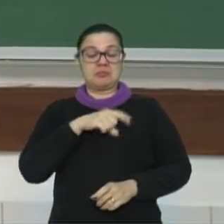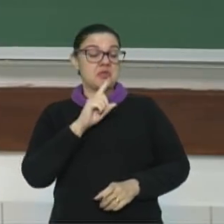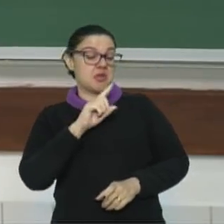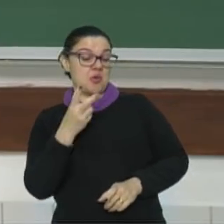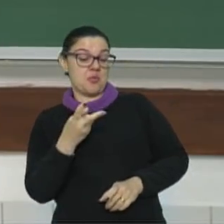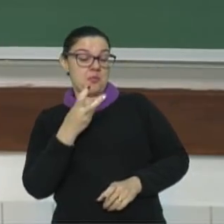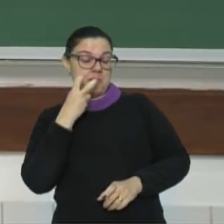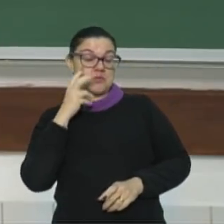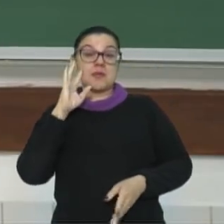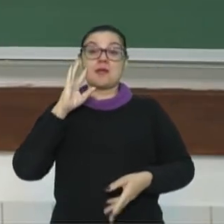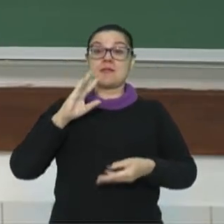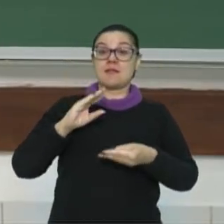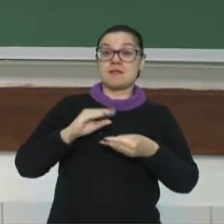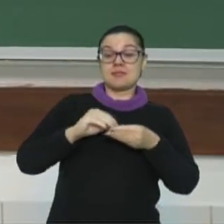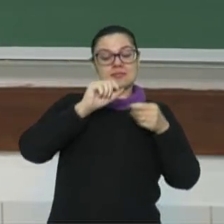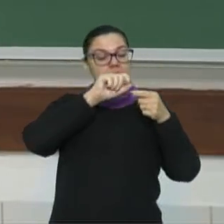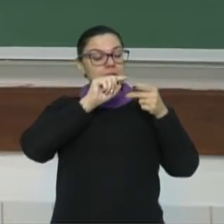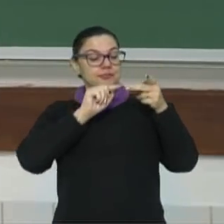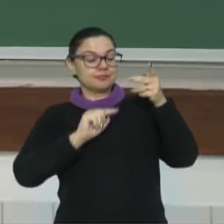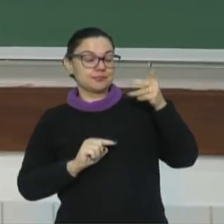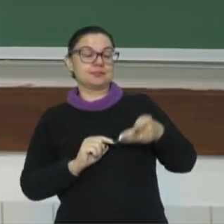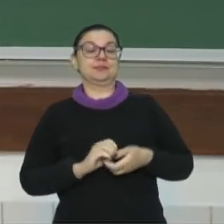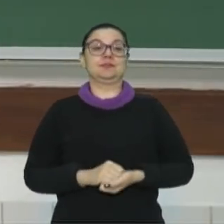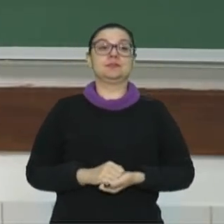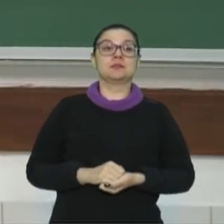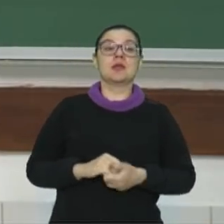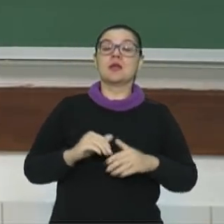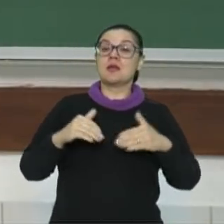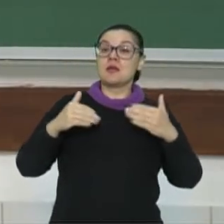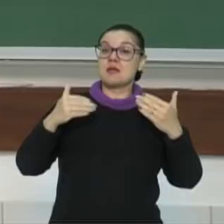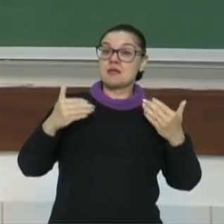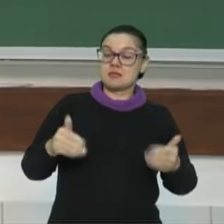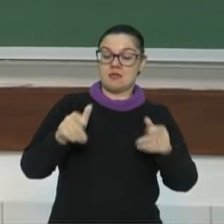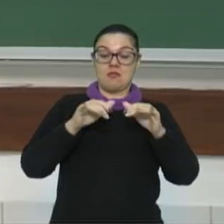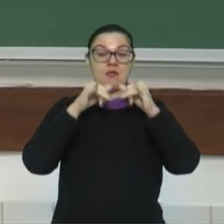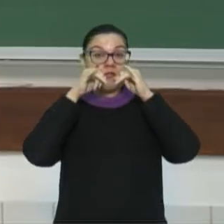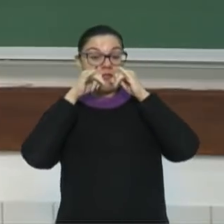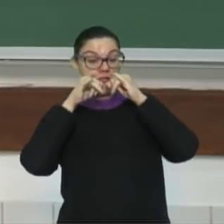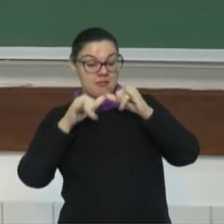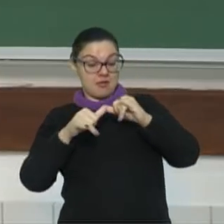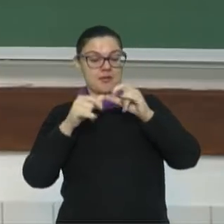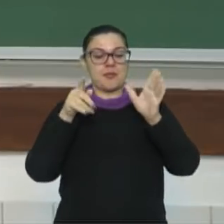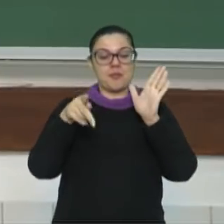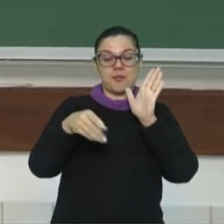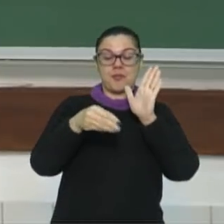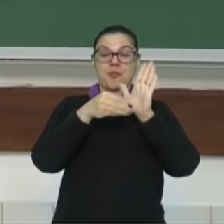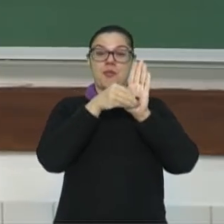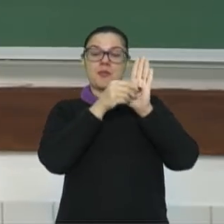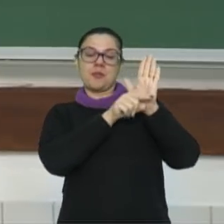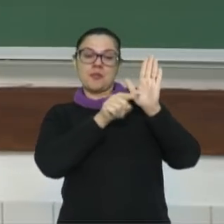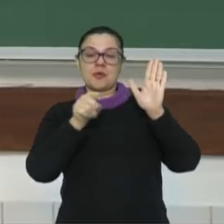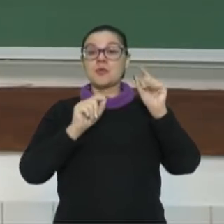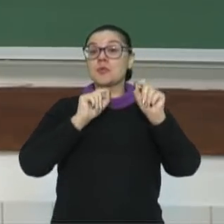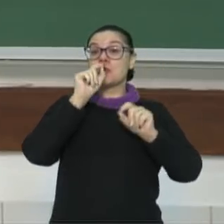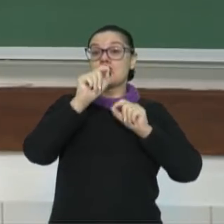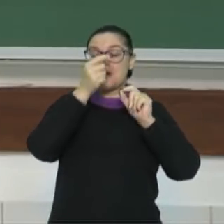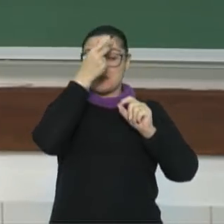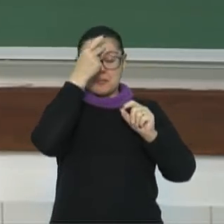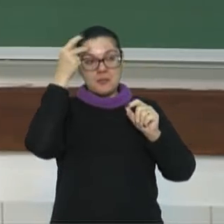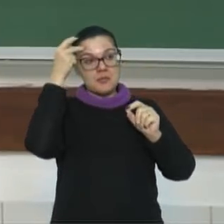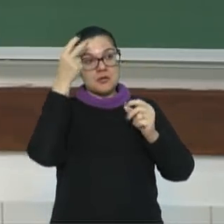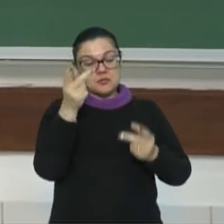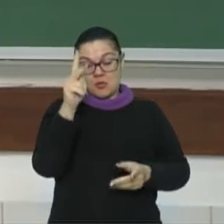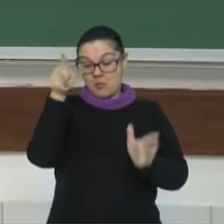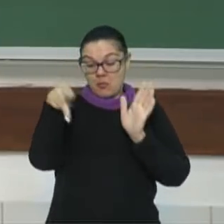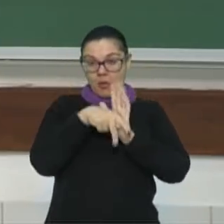Entenda os sinais. Então é uma reportagem que se propõe a fazer o quê? A chamar a atenção do leitor para ele se